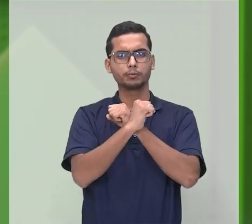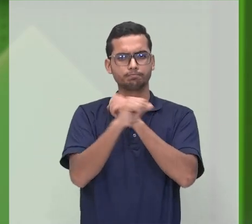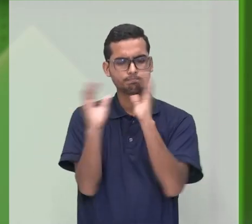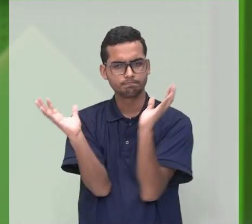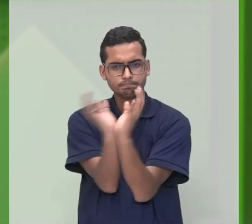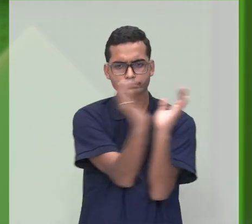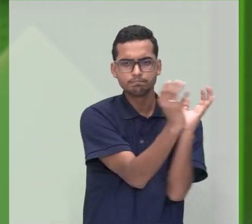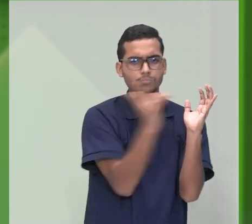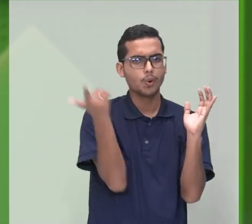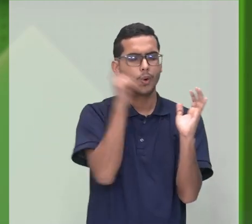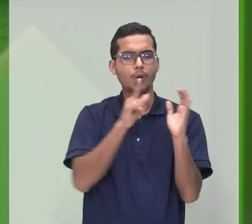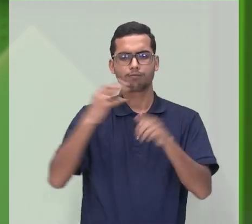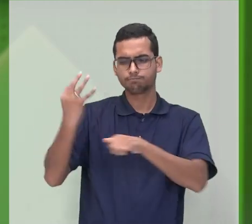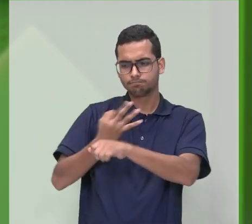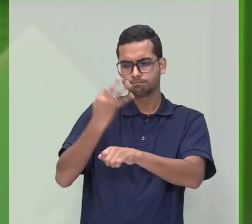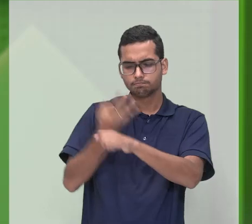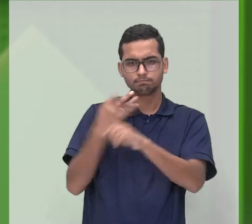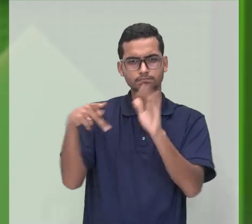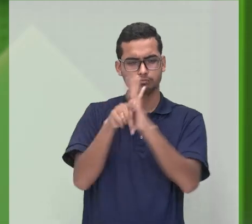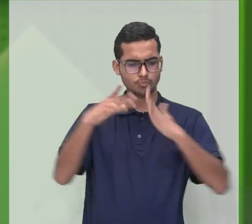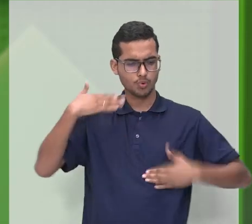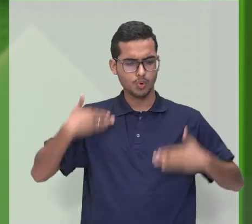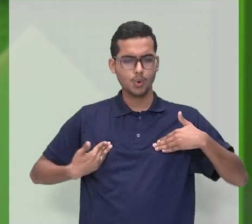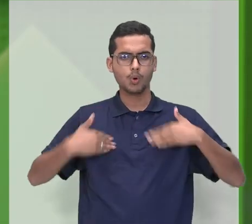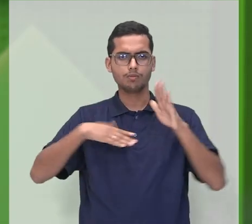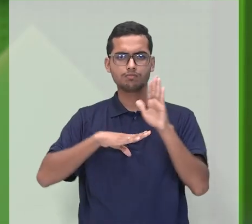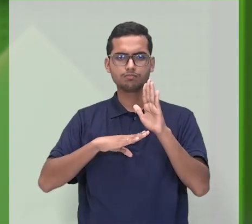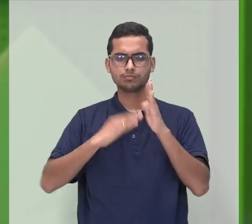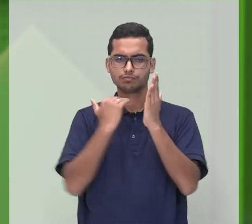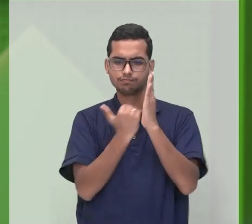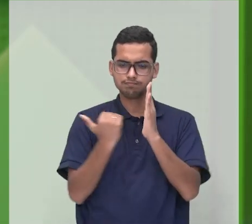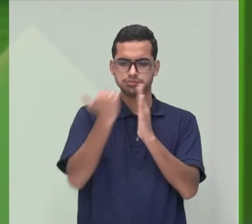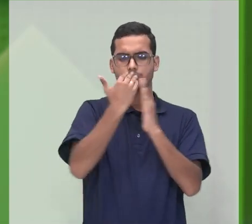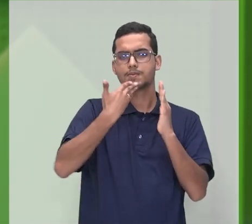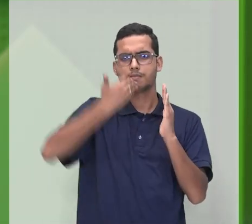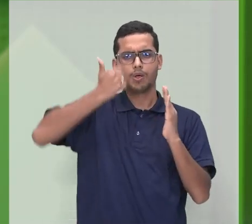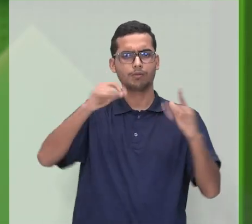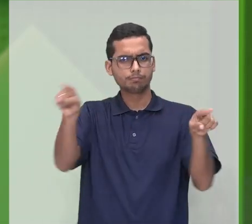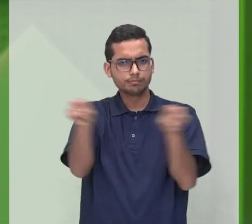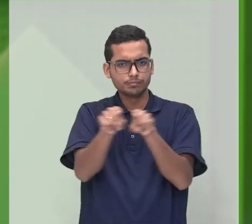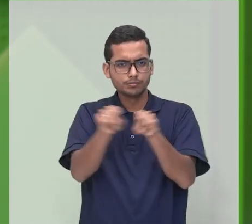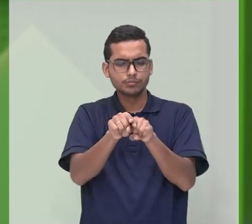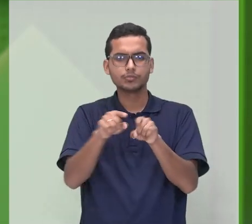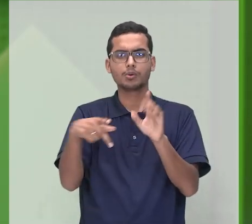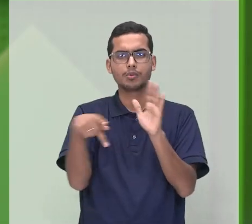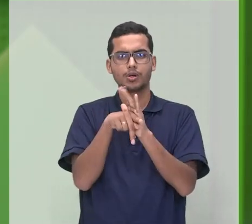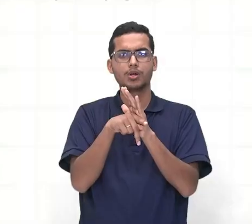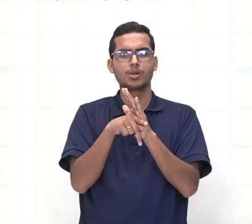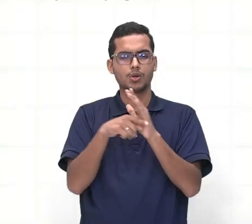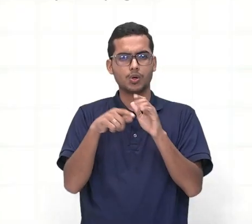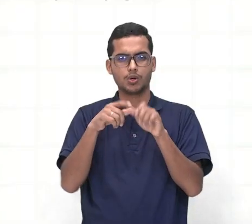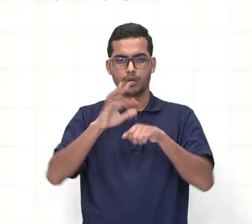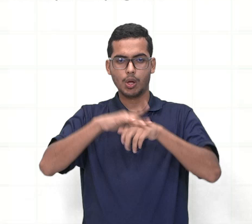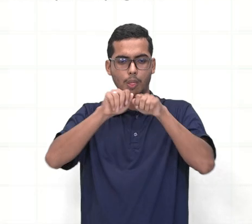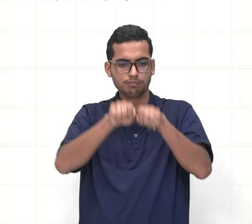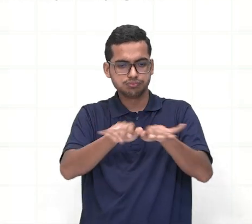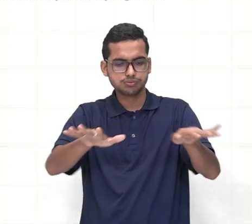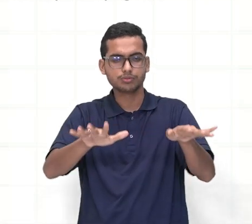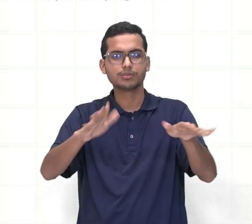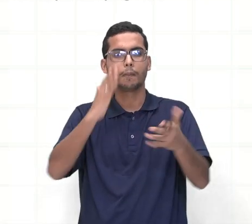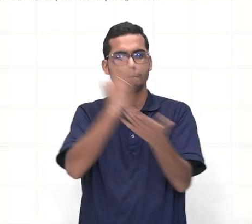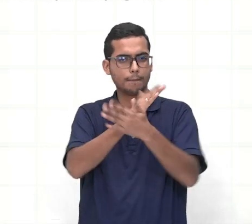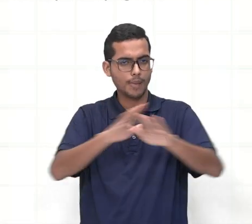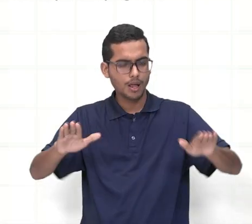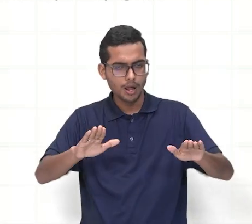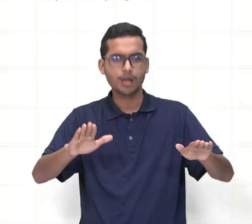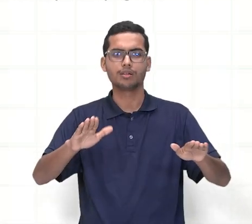nossa resistência e assim quebrar o ciclo da pandemia. E aí, continuando, nós temos a